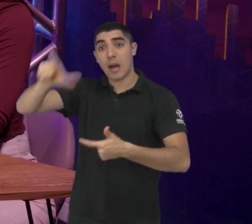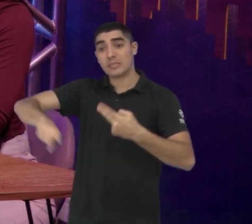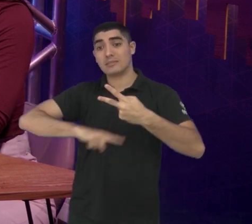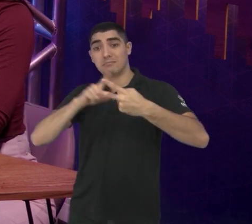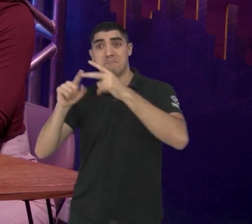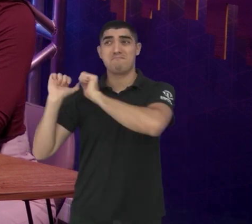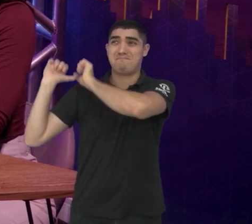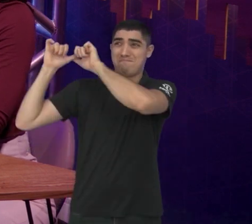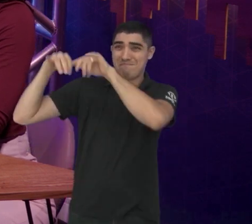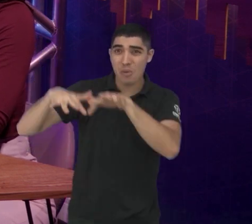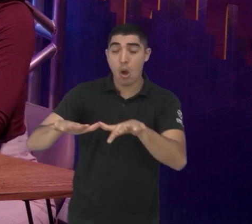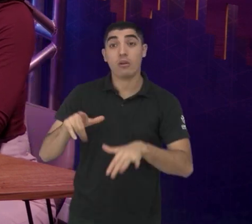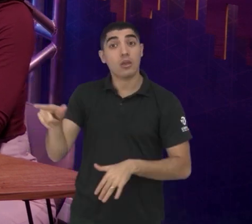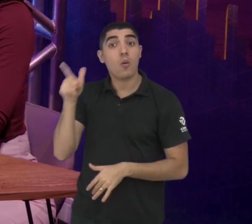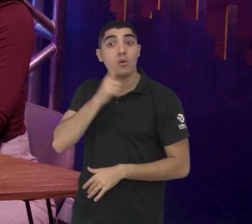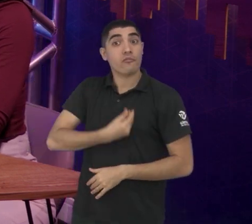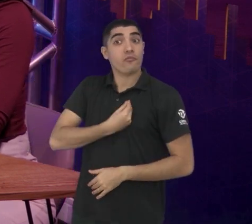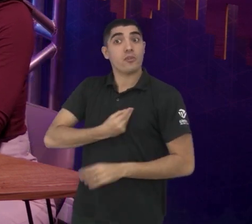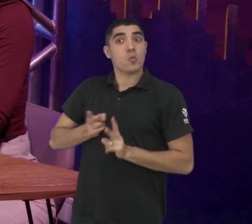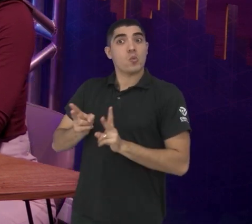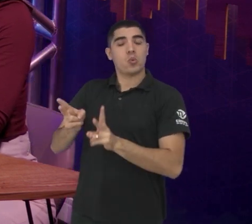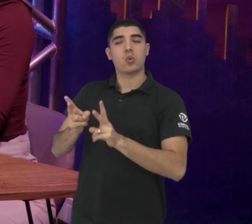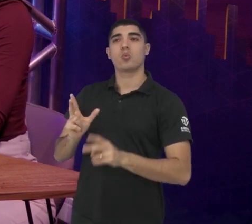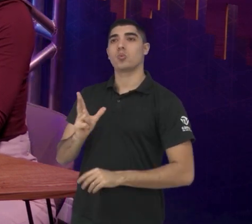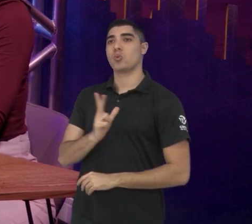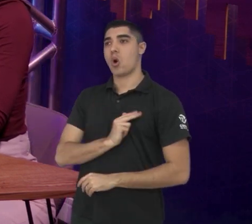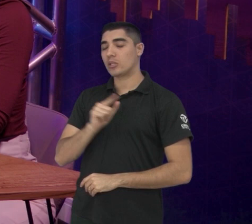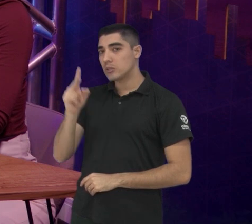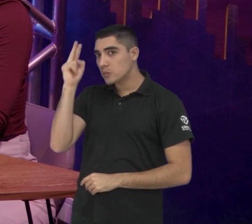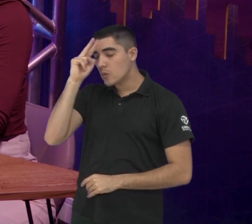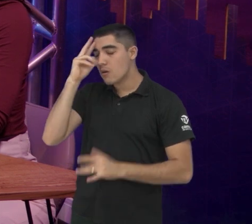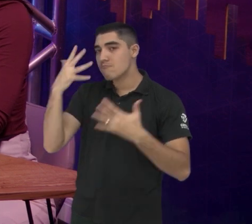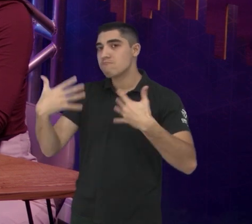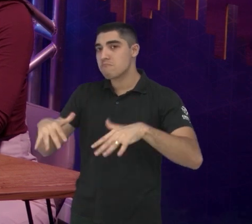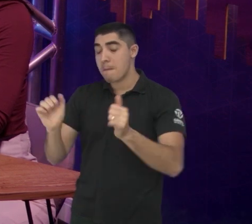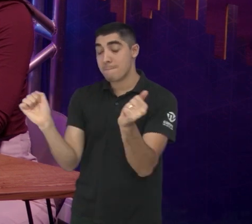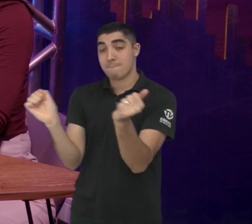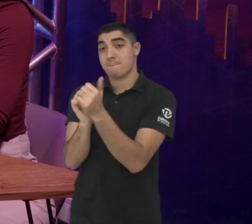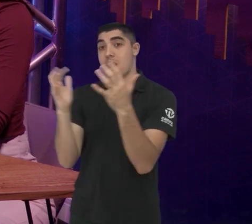conseguiram sobreviver. Que história, né? A gente pensa, milagre,